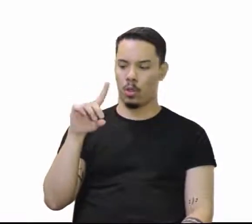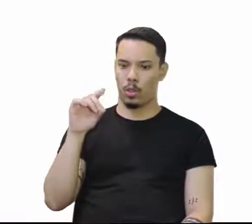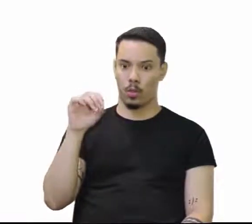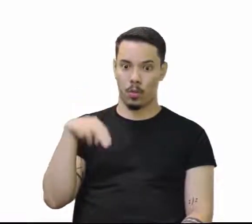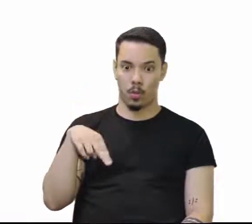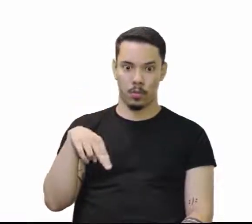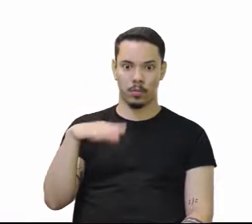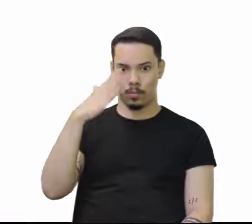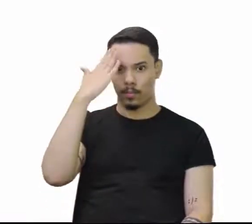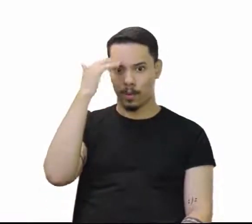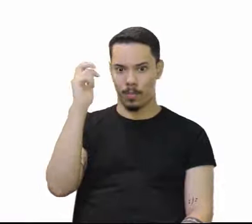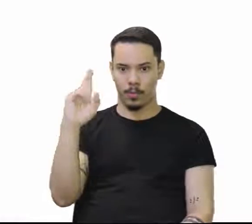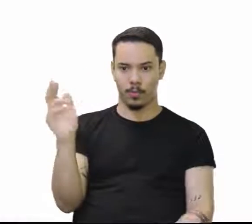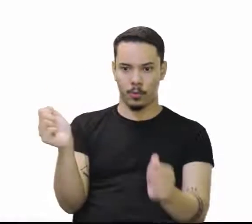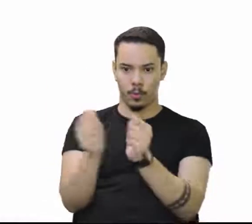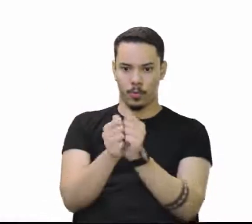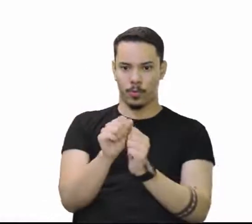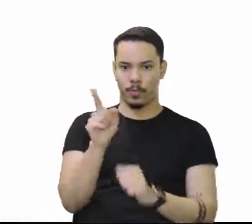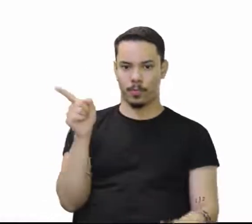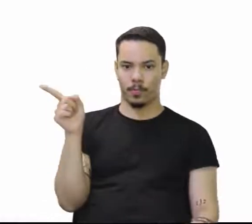Sabe com quem eles estão reunidos?